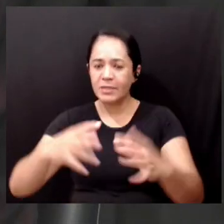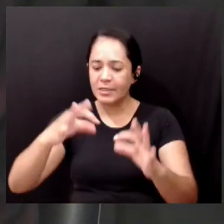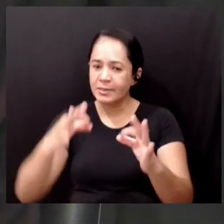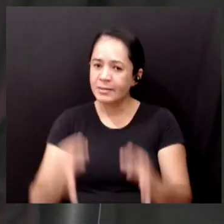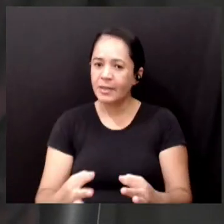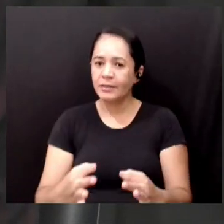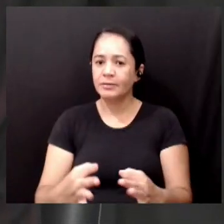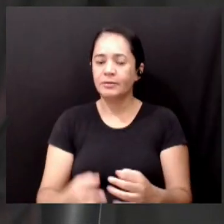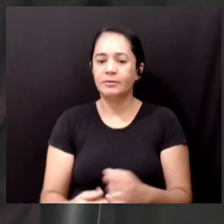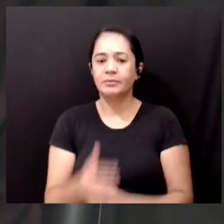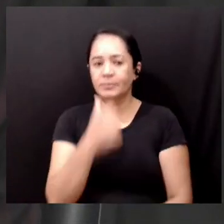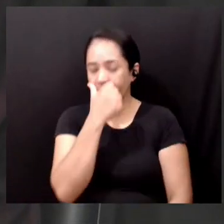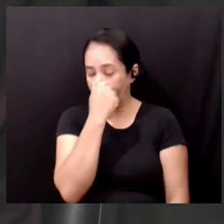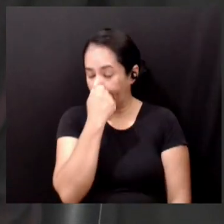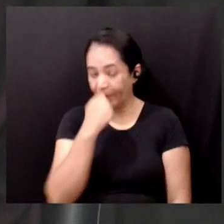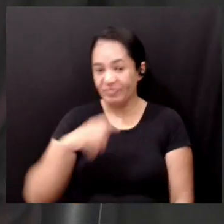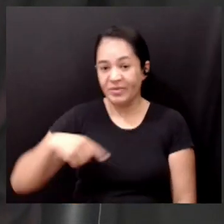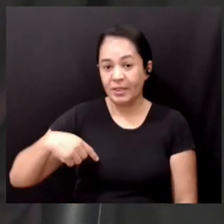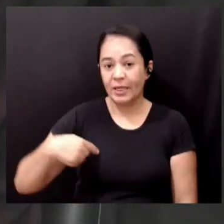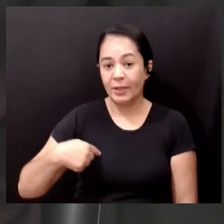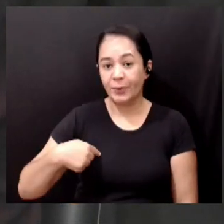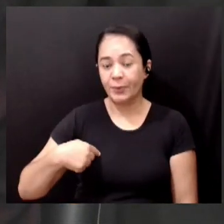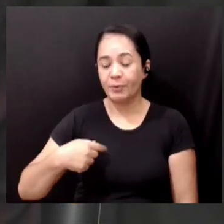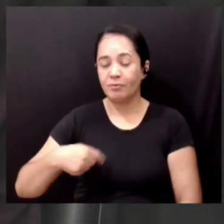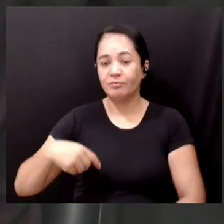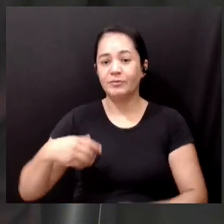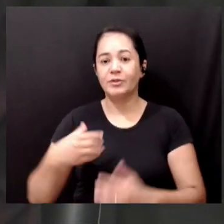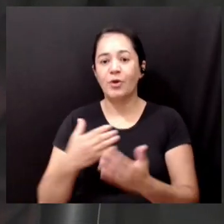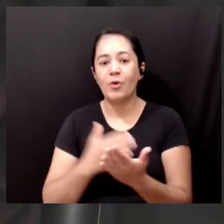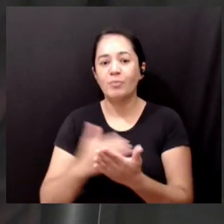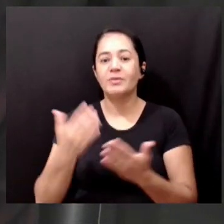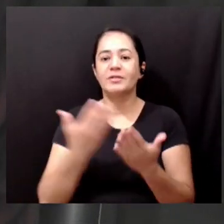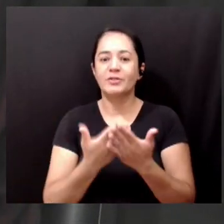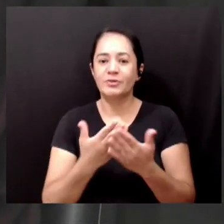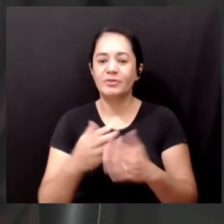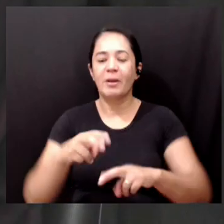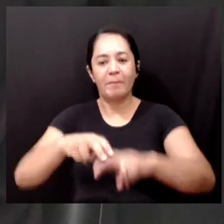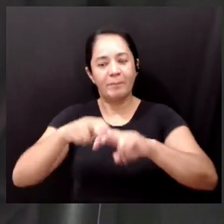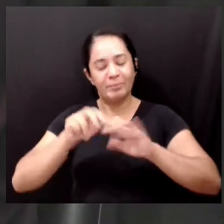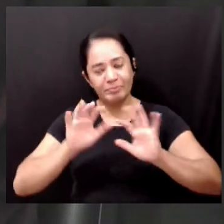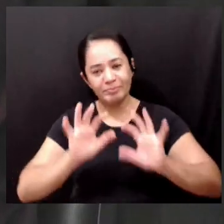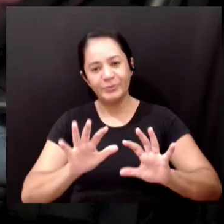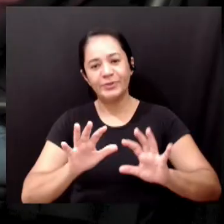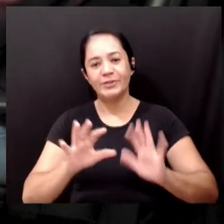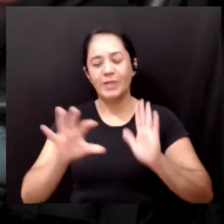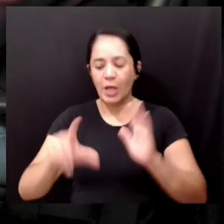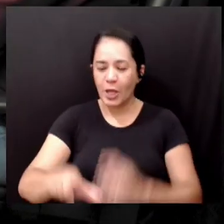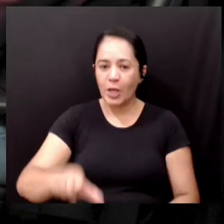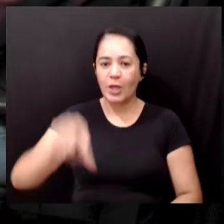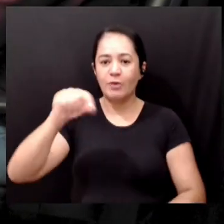Então eu fui para a engenharia por essa questão. Sim. Então eu acabei optando por Para engenharia ter a resposta ali